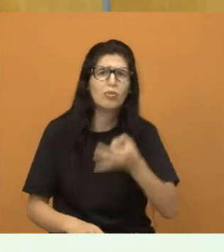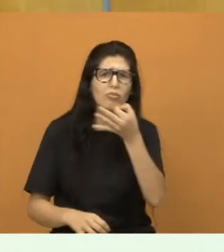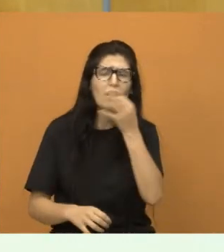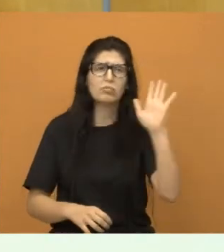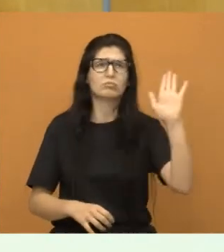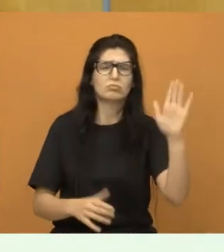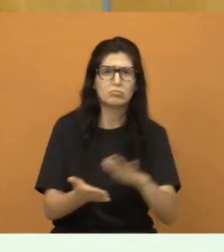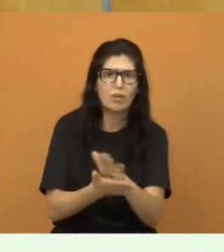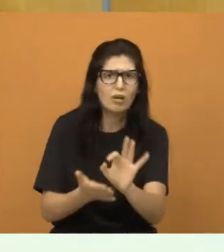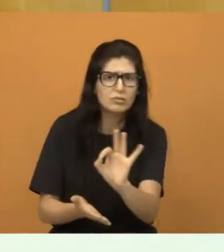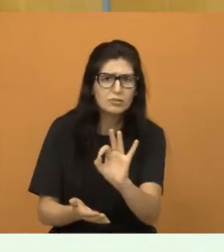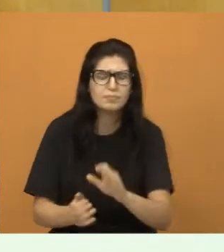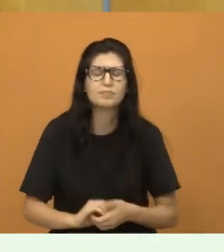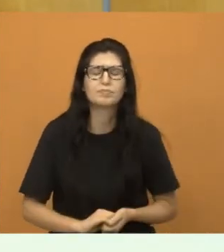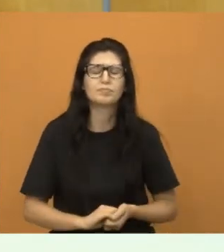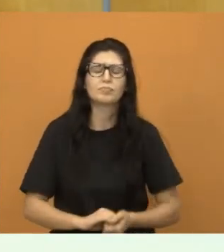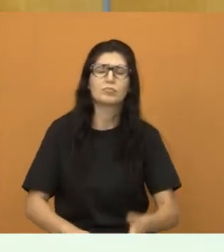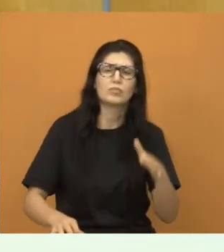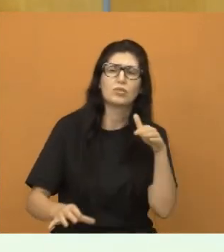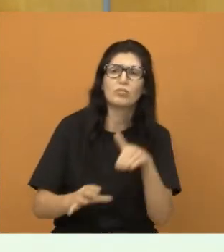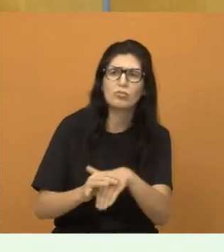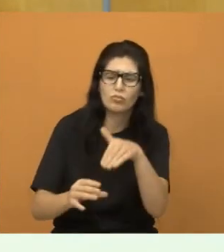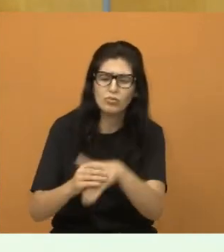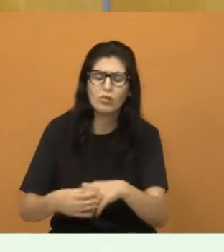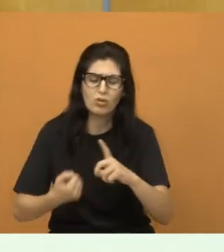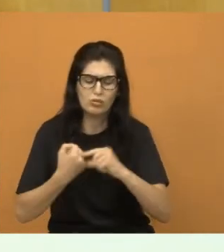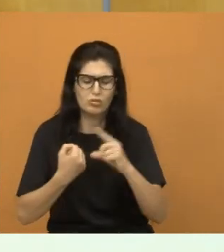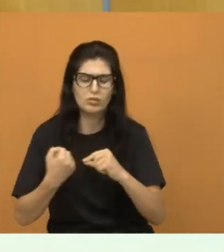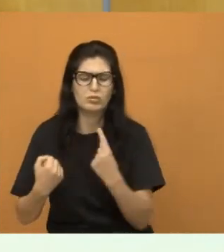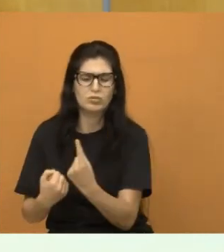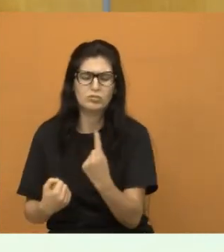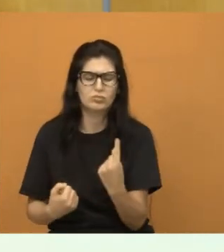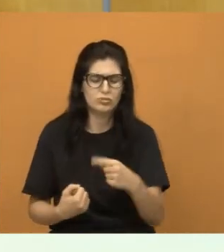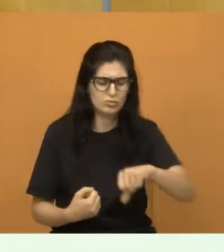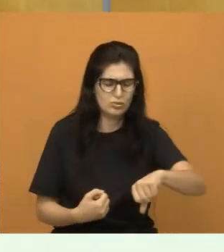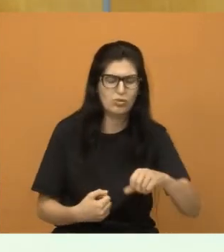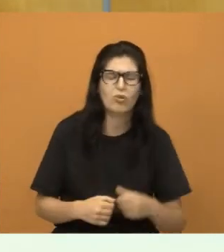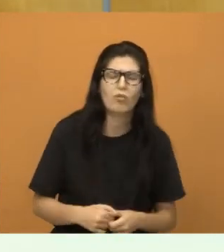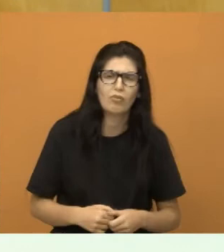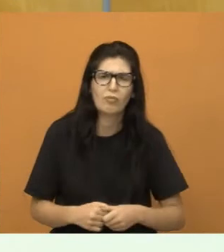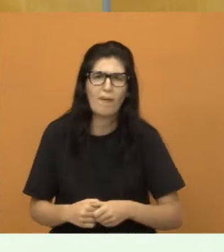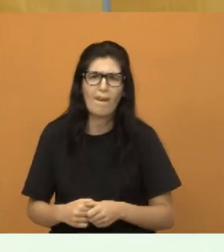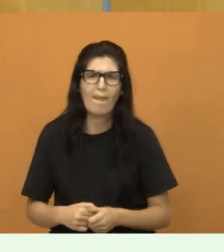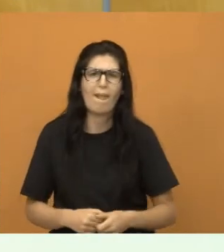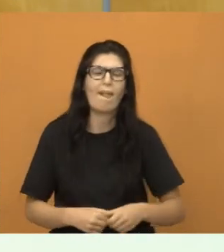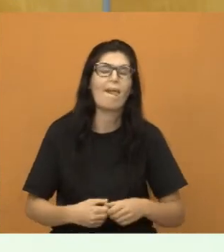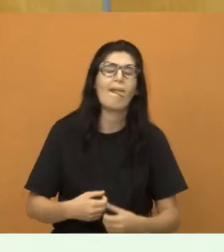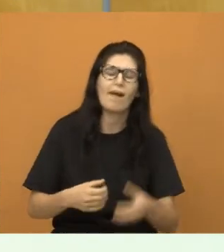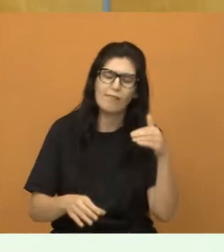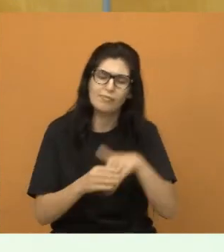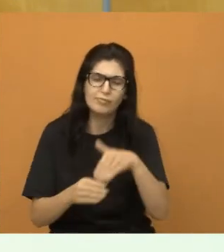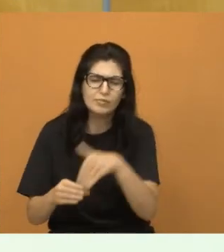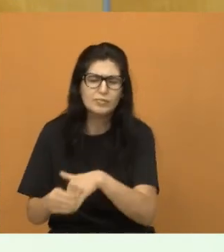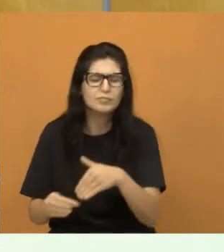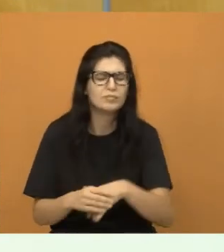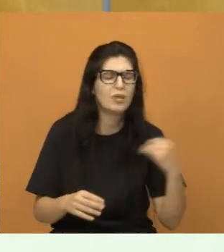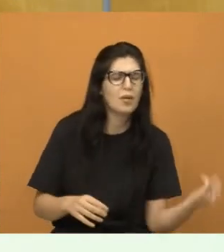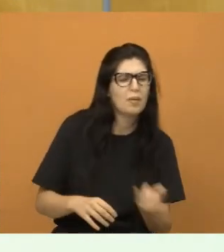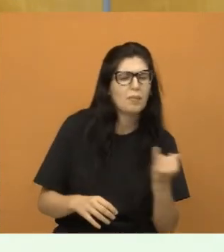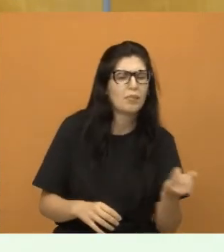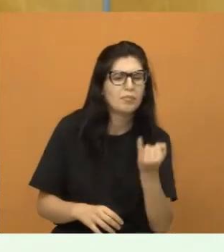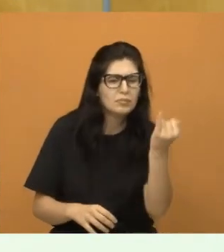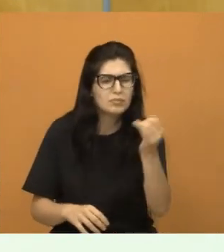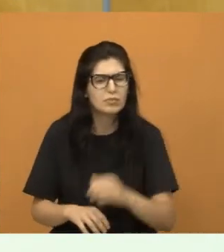matéria. Votação. Artigo 119. Votação é o ato complementar da discussão, por meio da